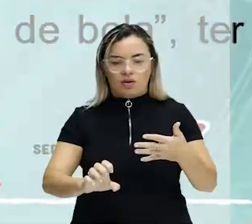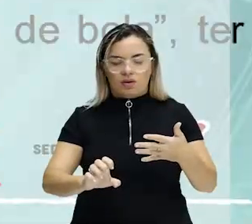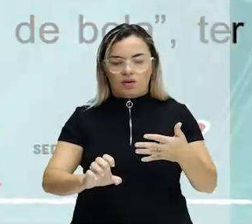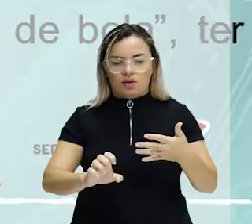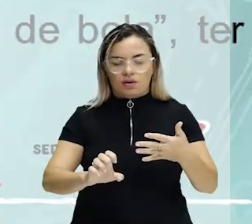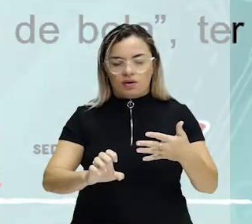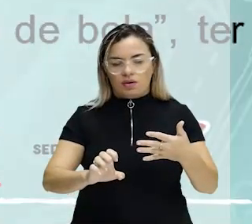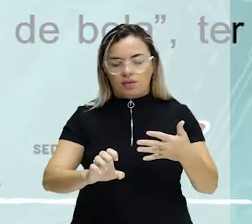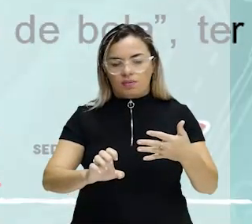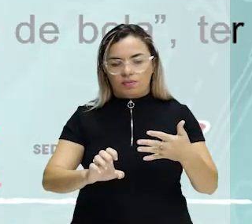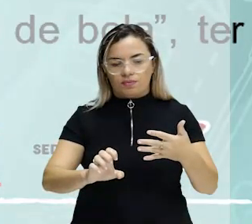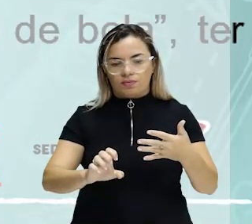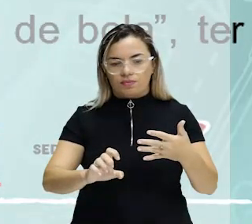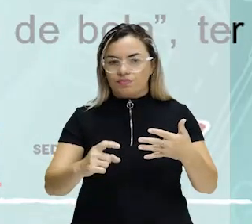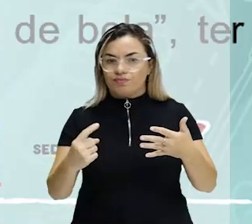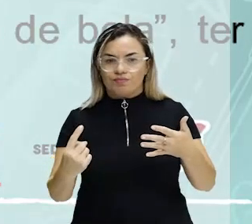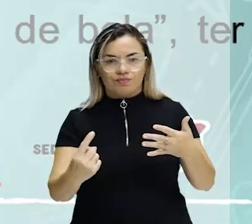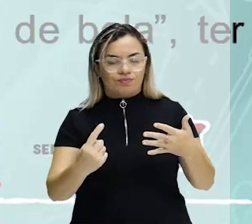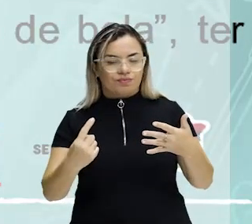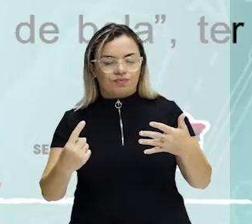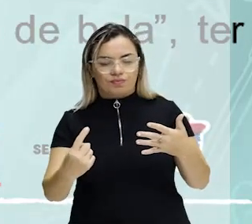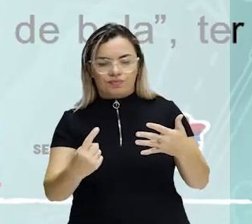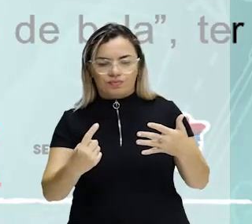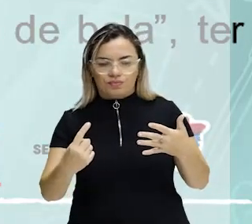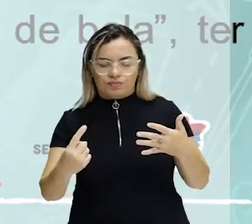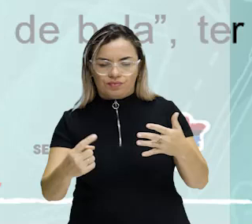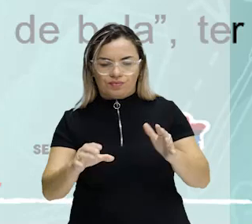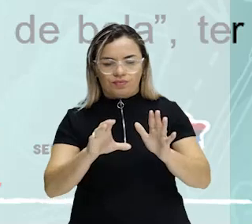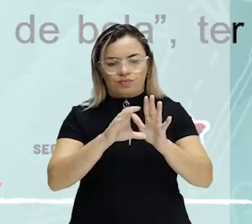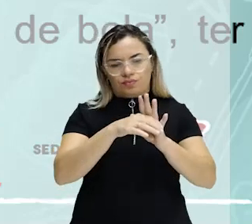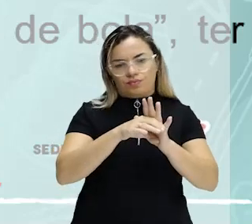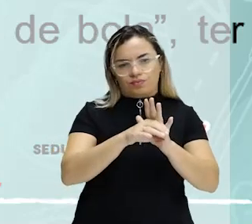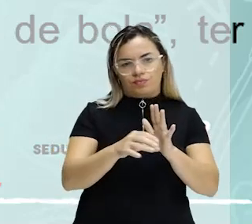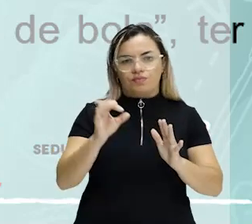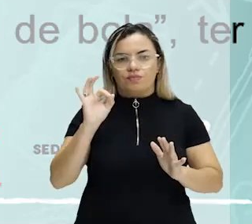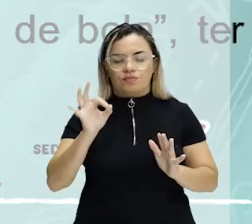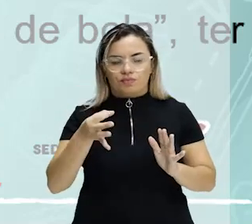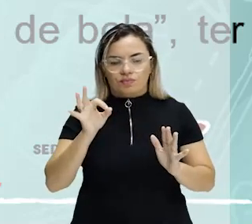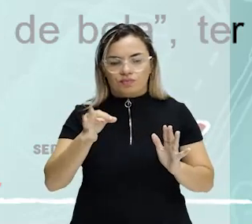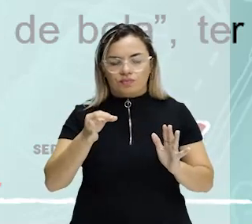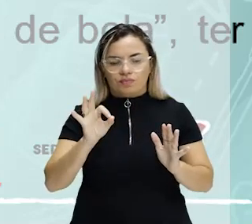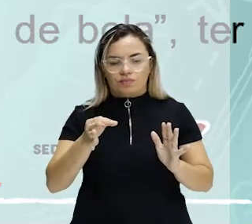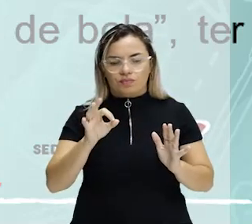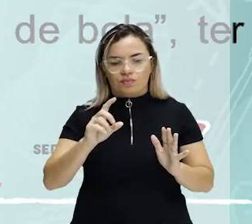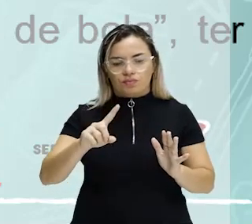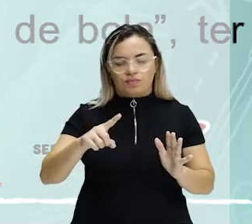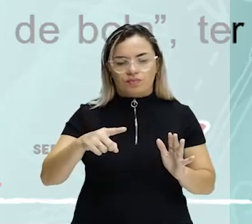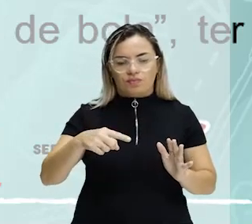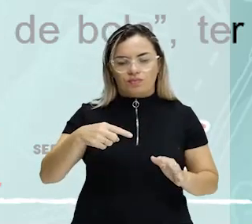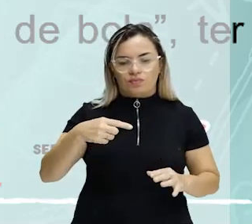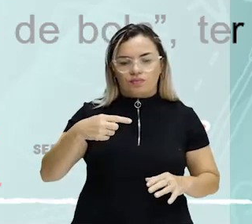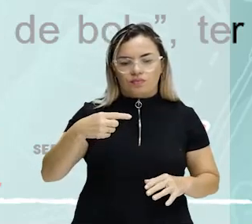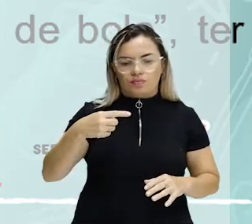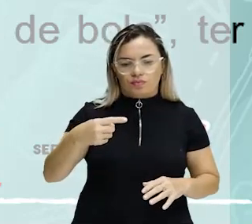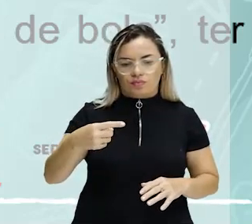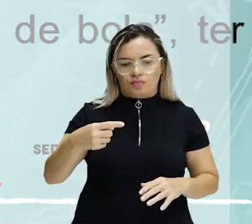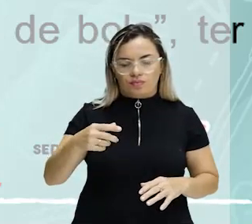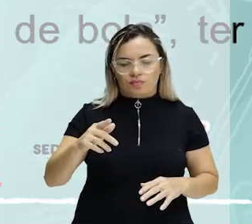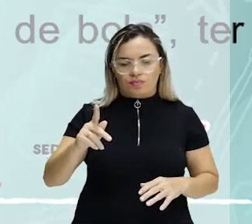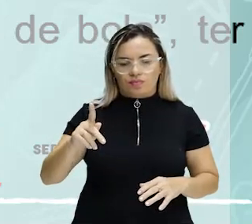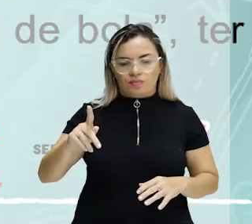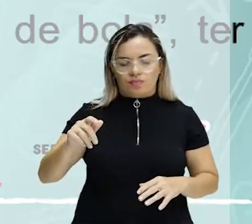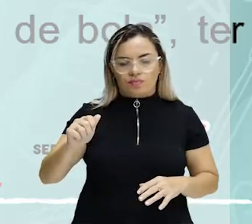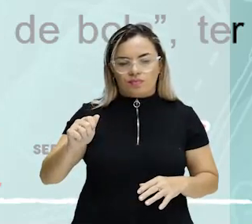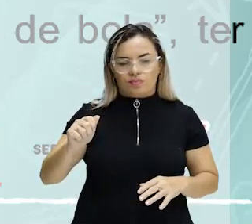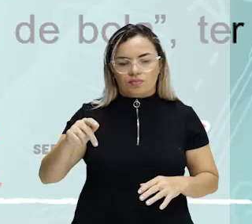E. É a única aqui que tem um conceito certo, gente. Após não é de causa,